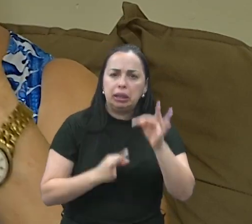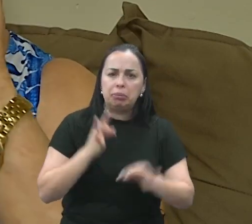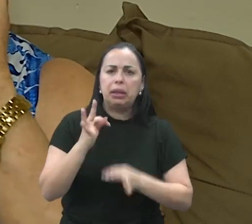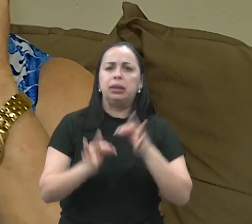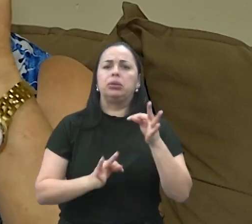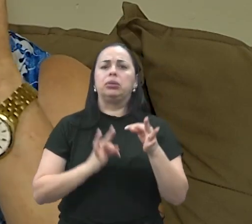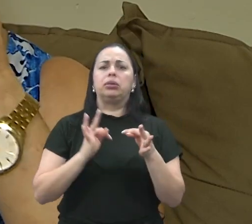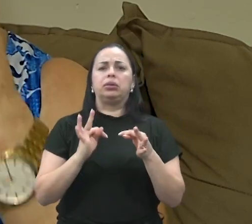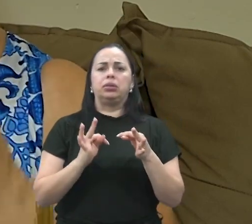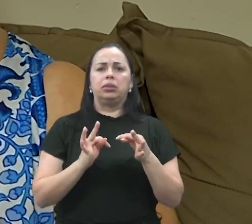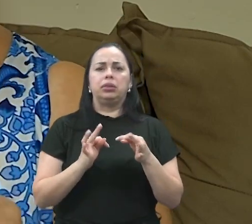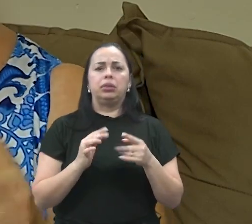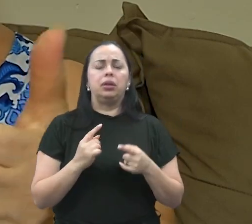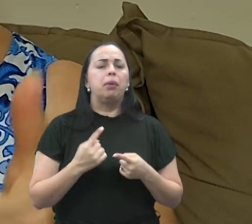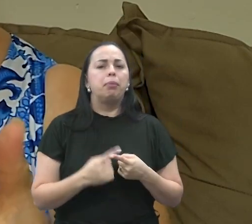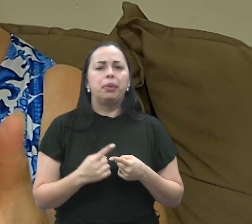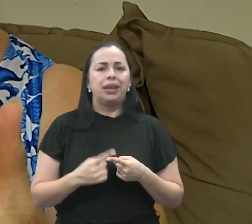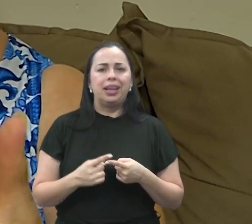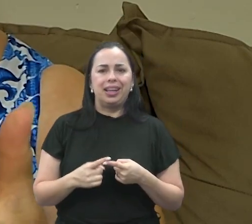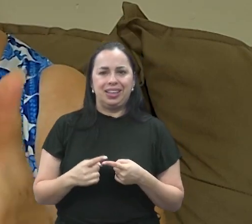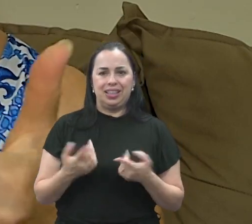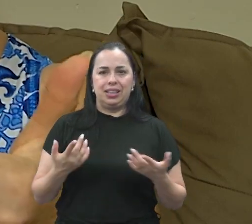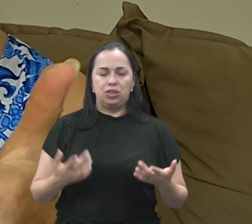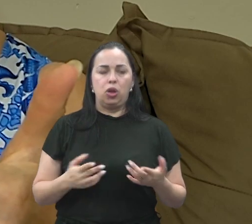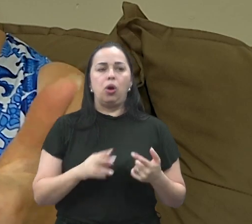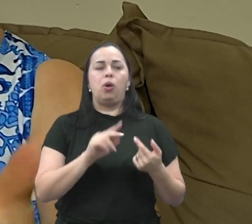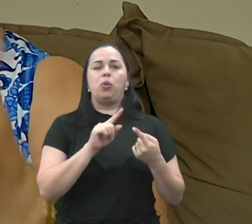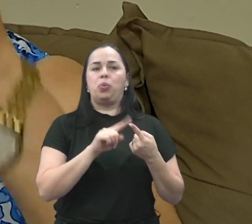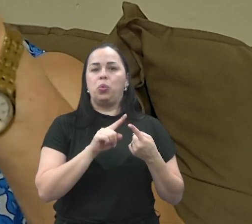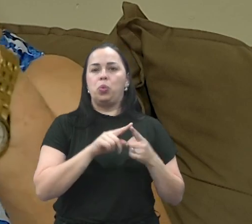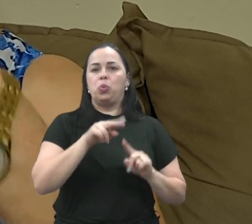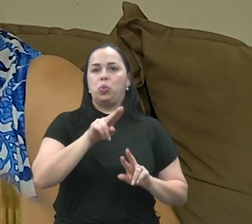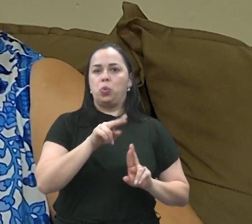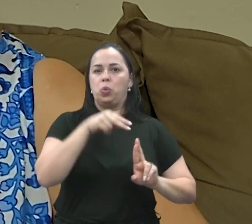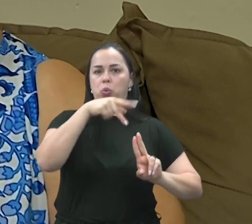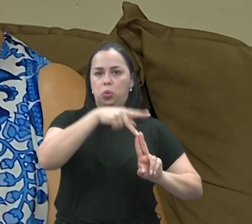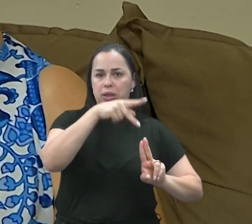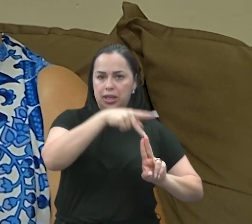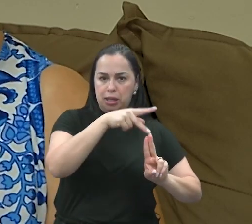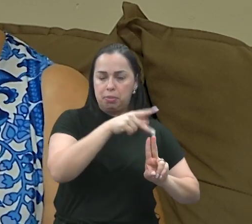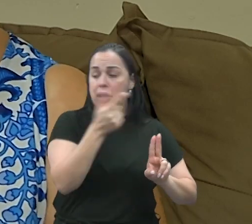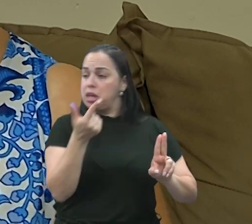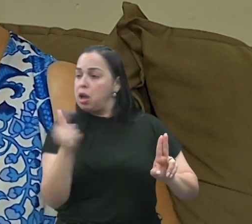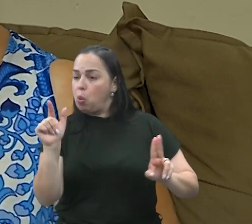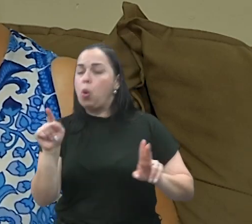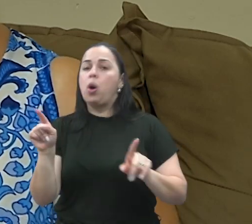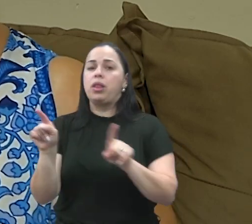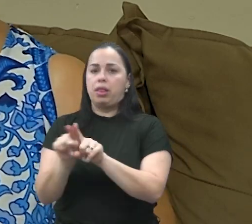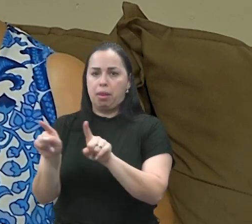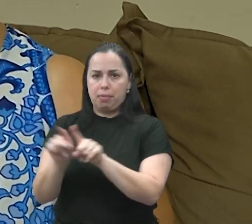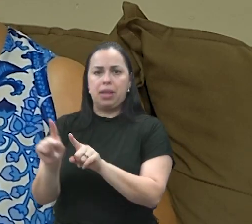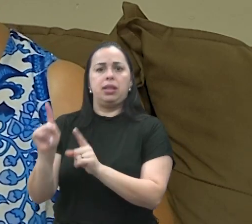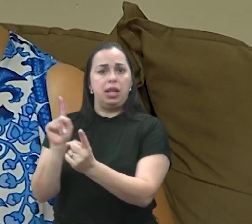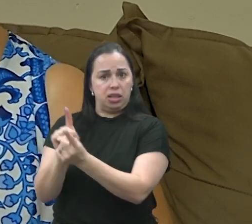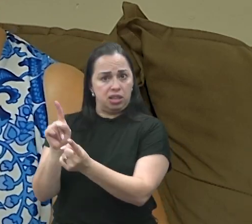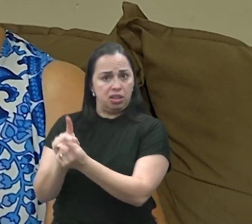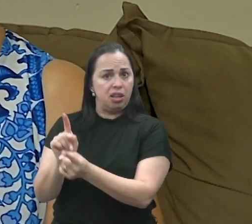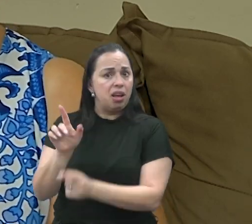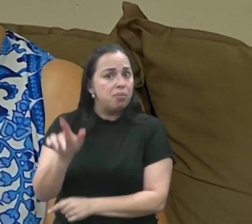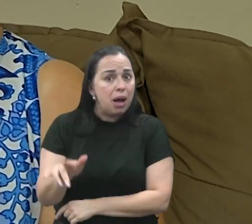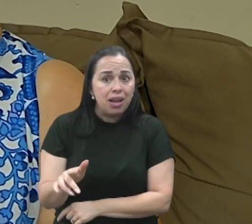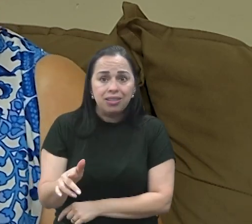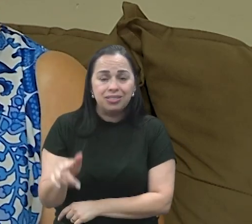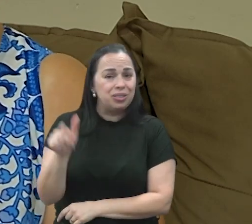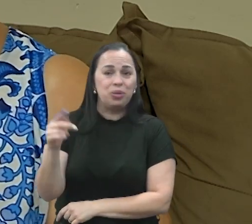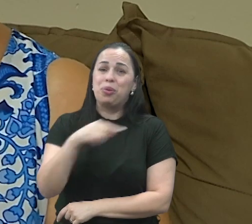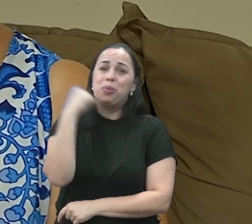pessoas, porque não é só a Unip, né? Tem a outra faculdade também que atende,